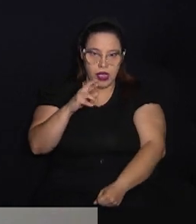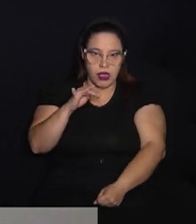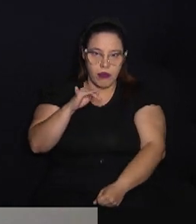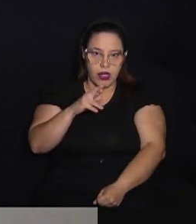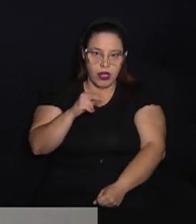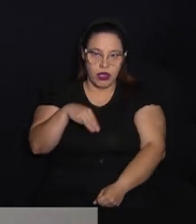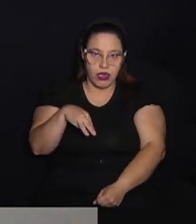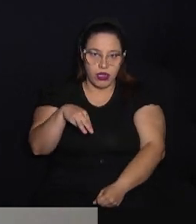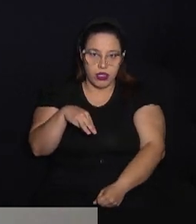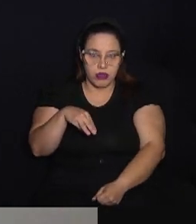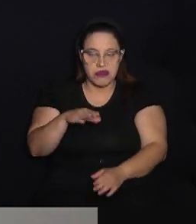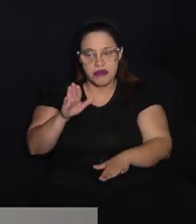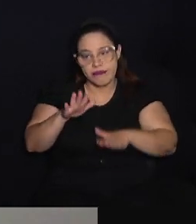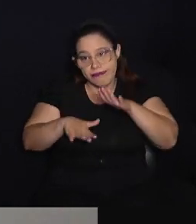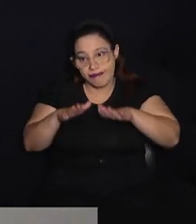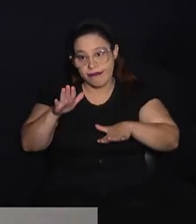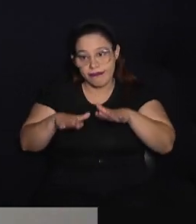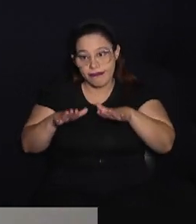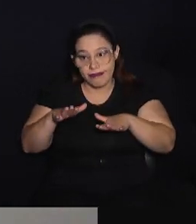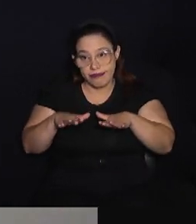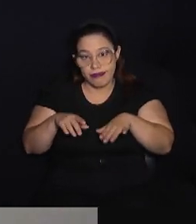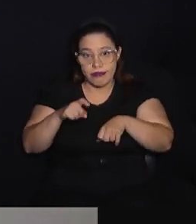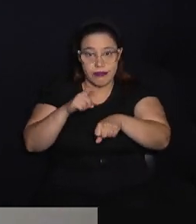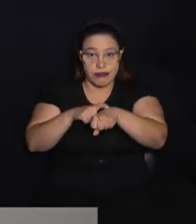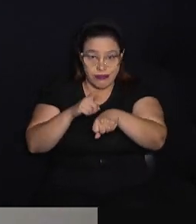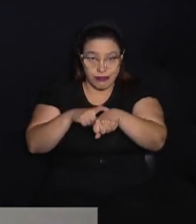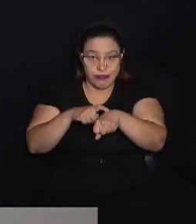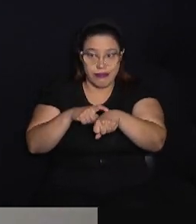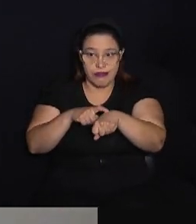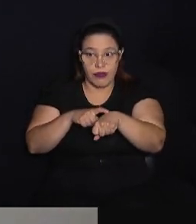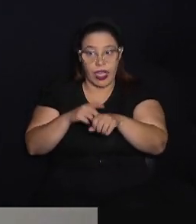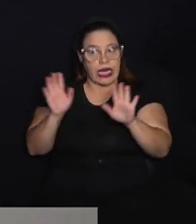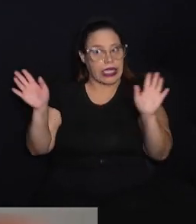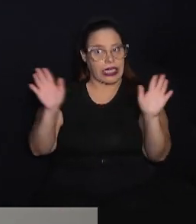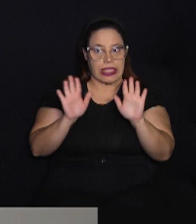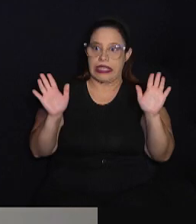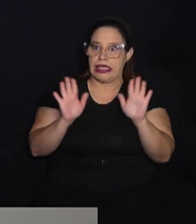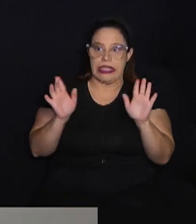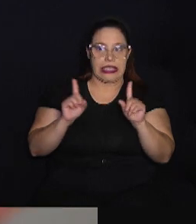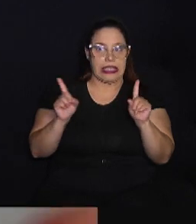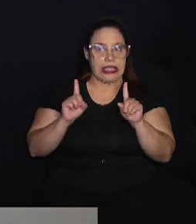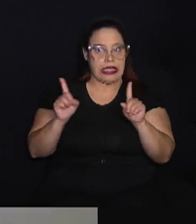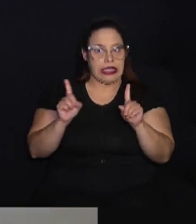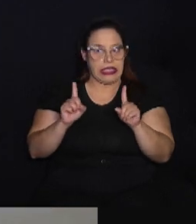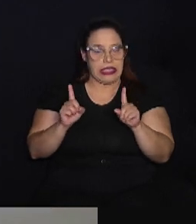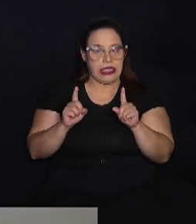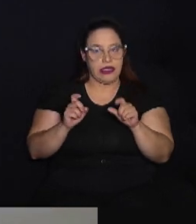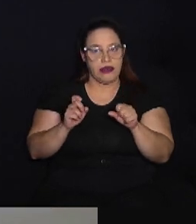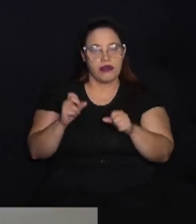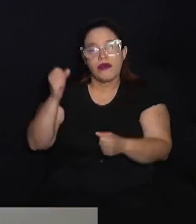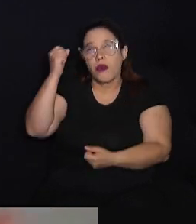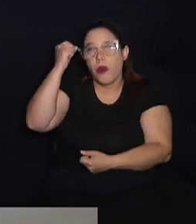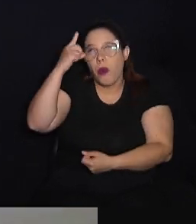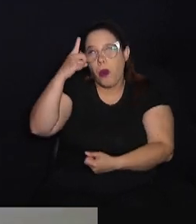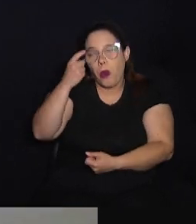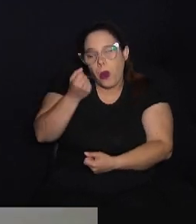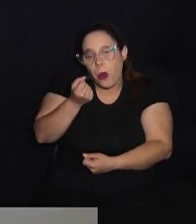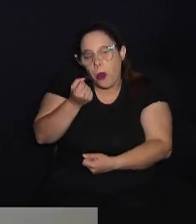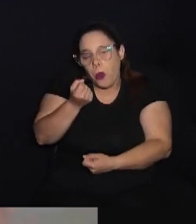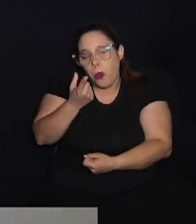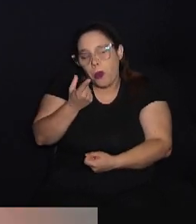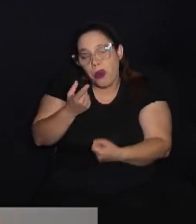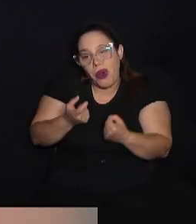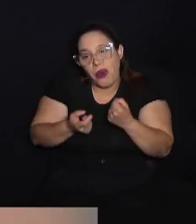as lesões. É que dependendo do horário, aí não, mas a gente estimula o tomar um pouquinho de sol para